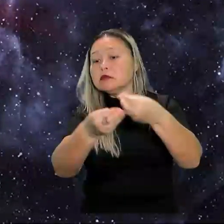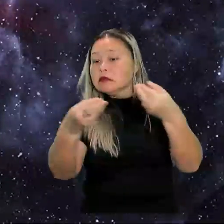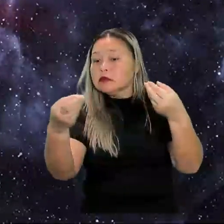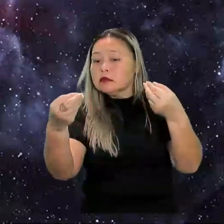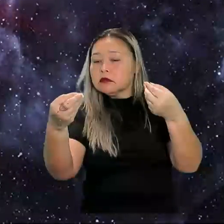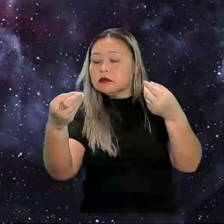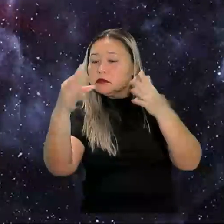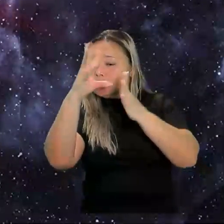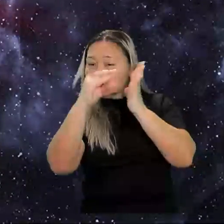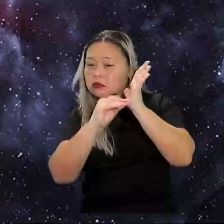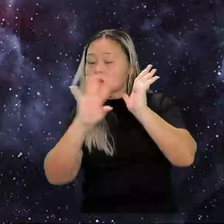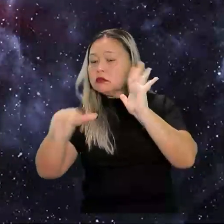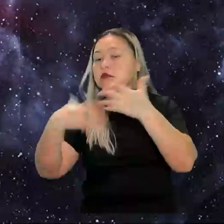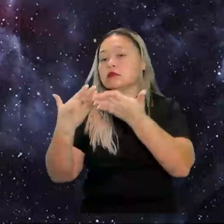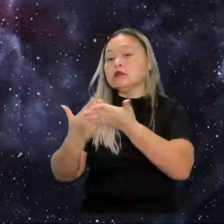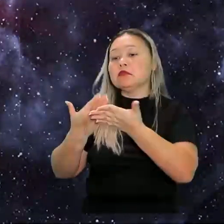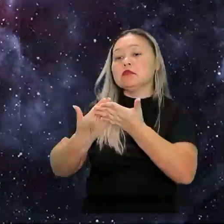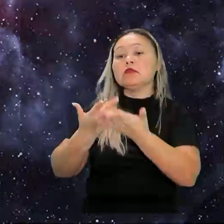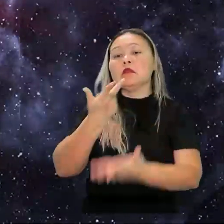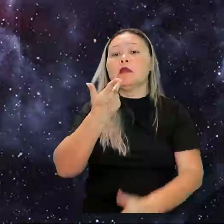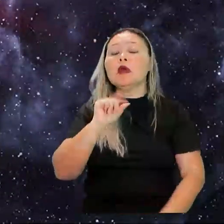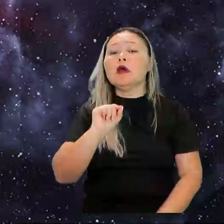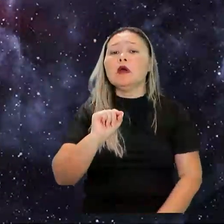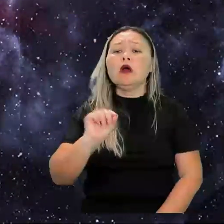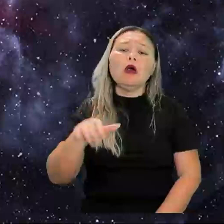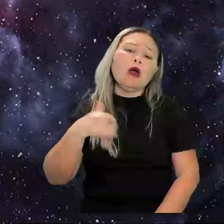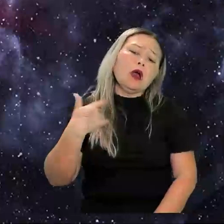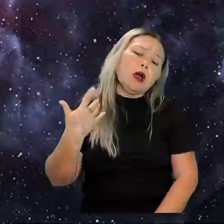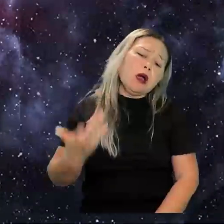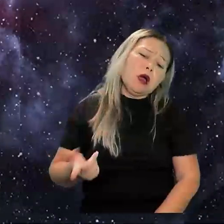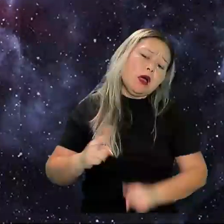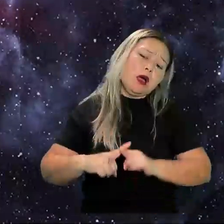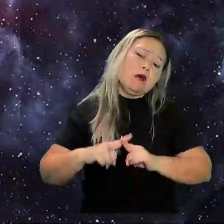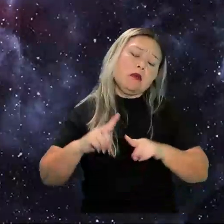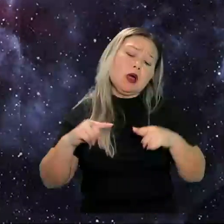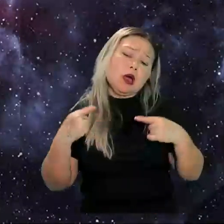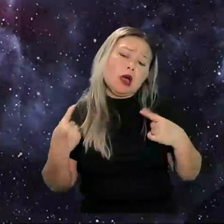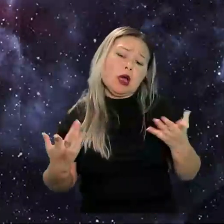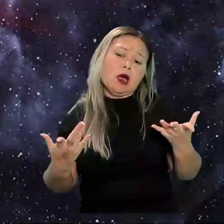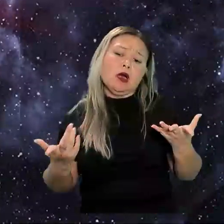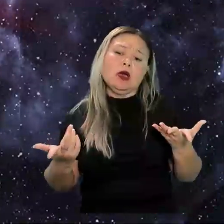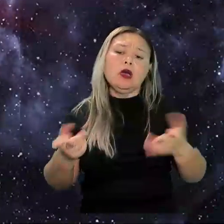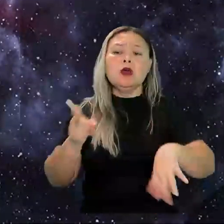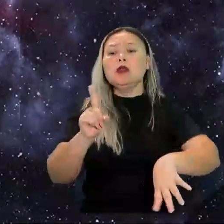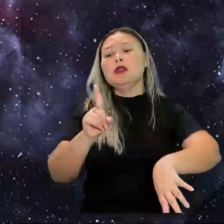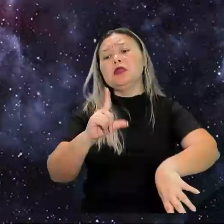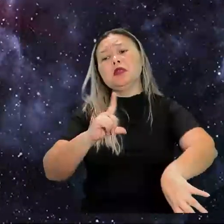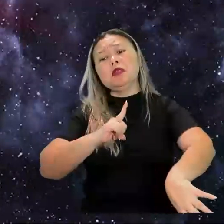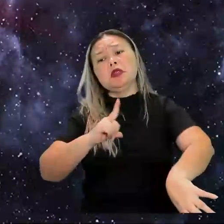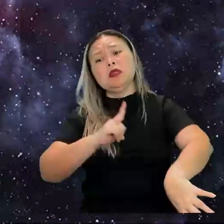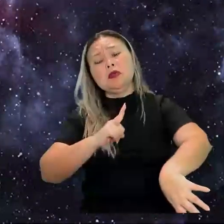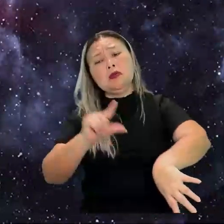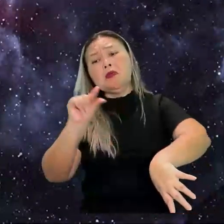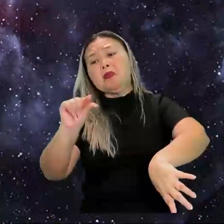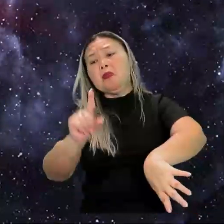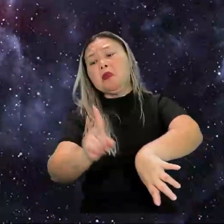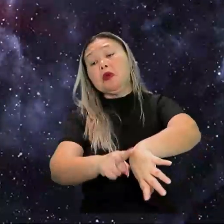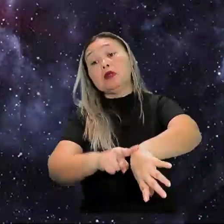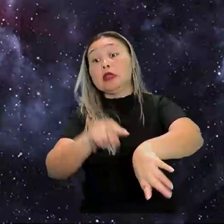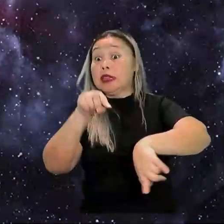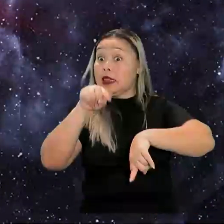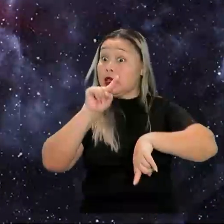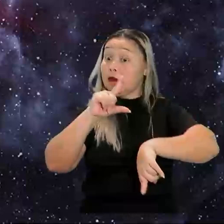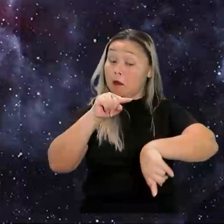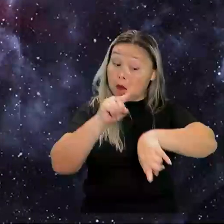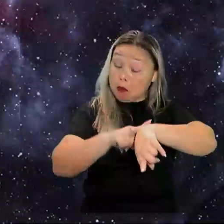relação aos assuntos estudados, né? Aí ele fala assim, professor, mas eu tenho pouco tempo. Tem pouco tempo na